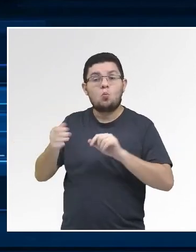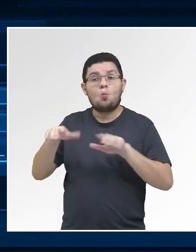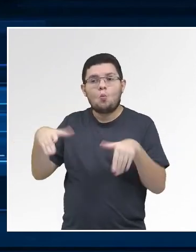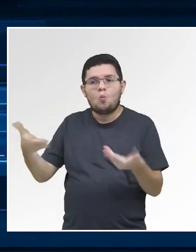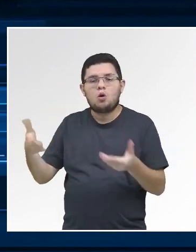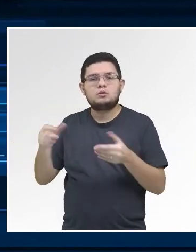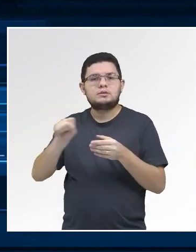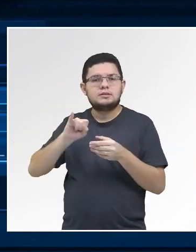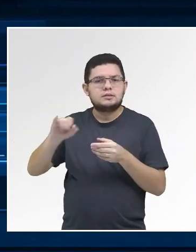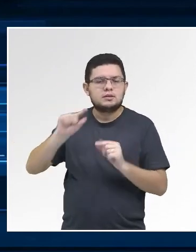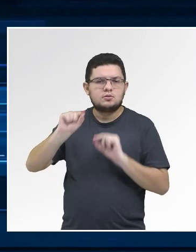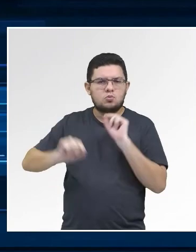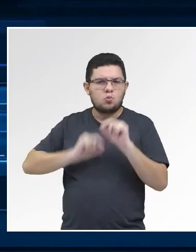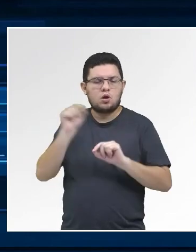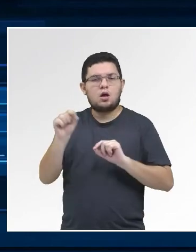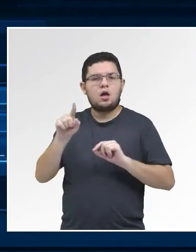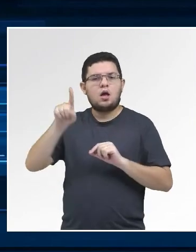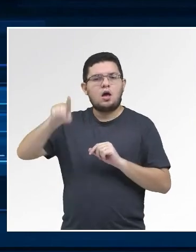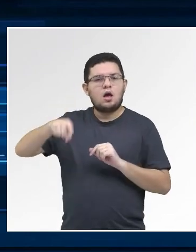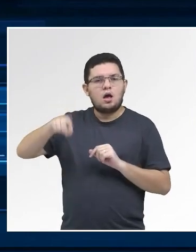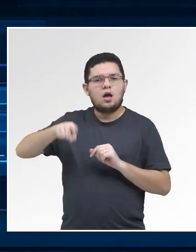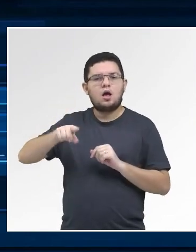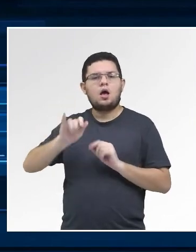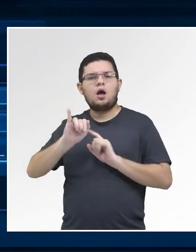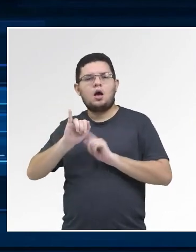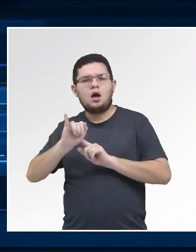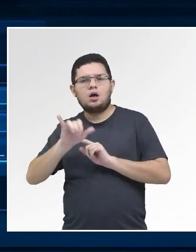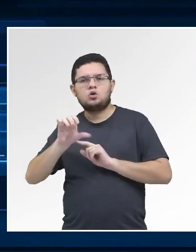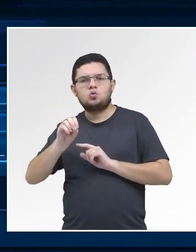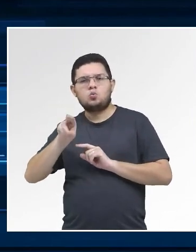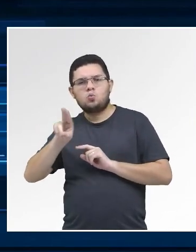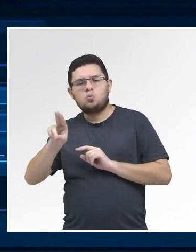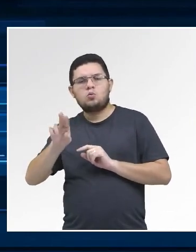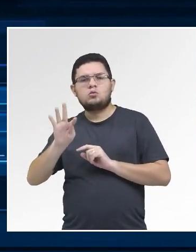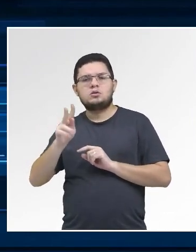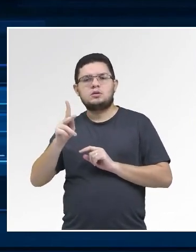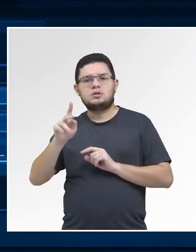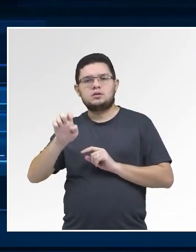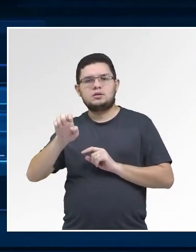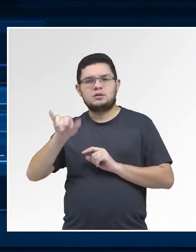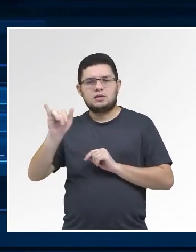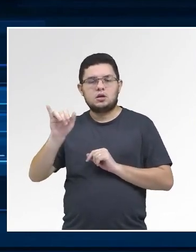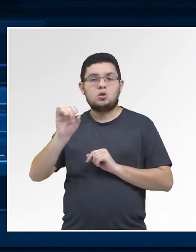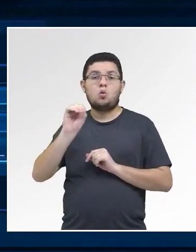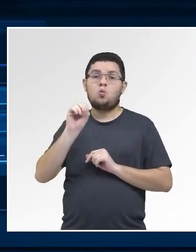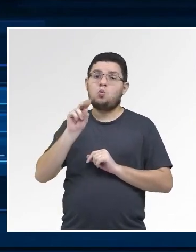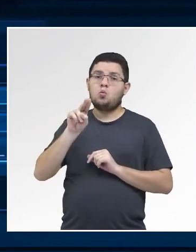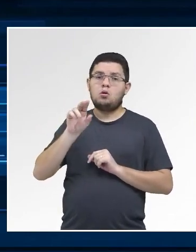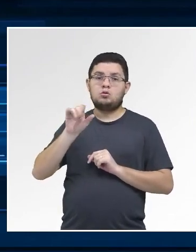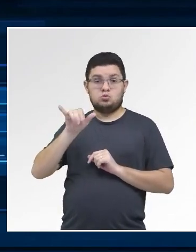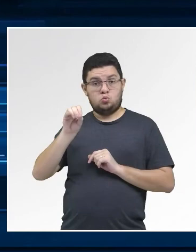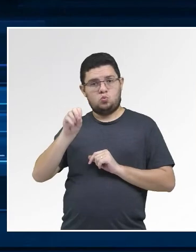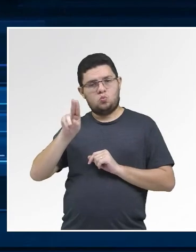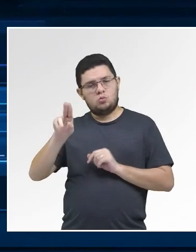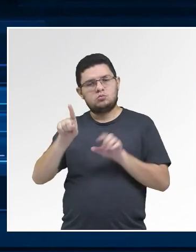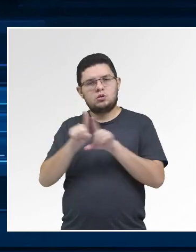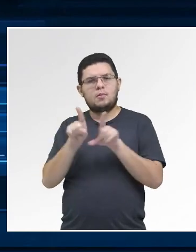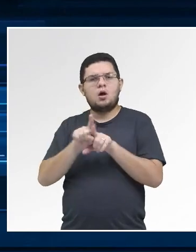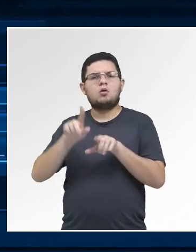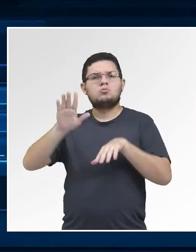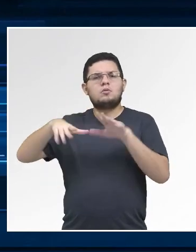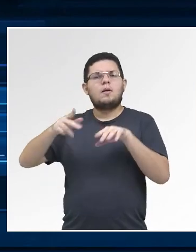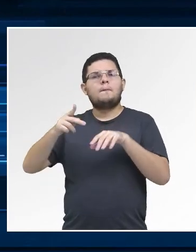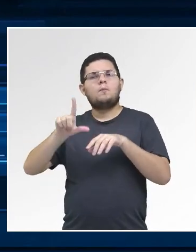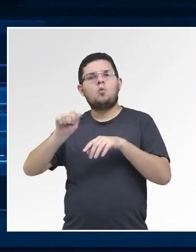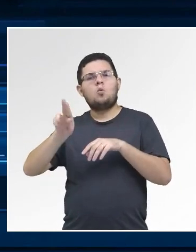for um sujeito I, you, we, they, ou tiver sujeitos no plural, aí você utiliza o verbo